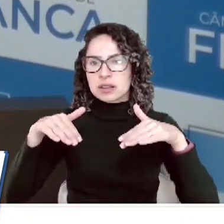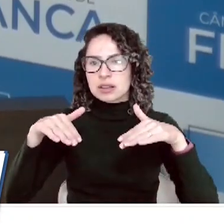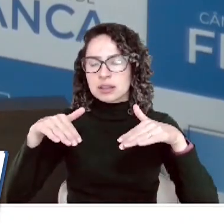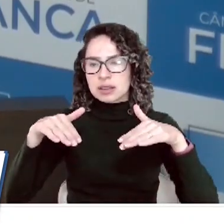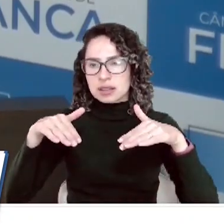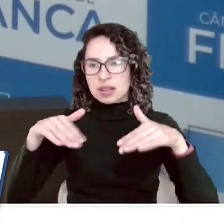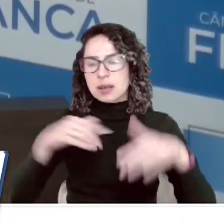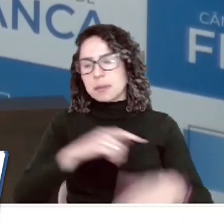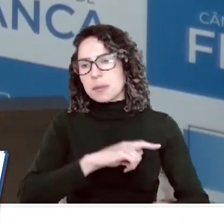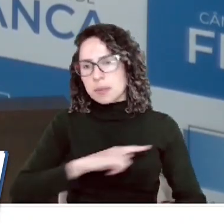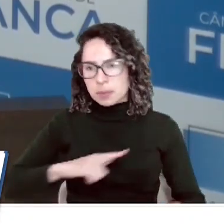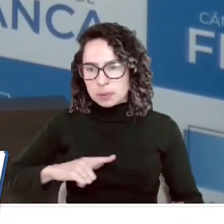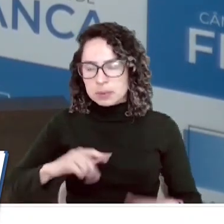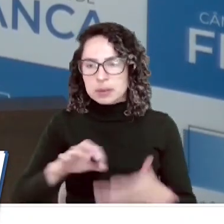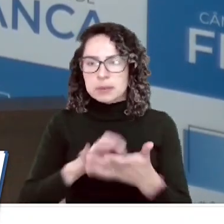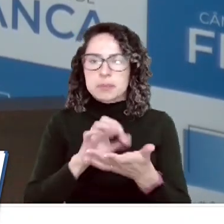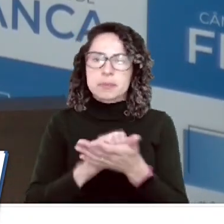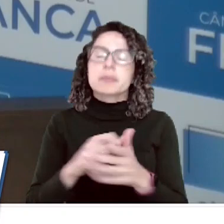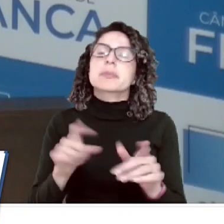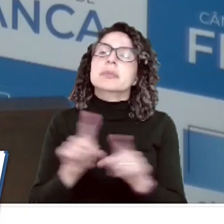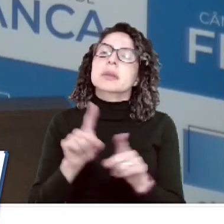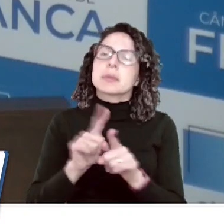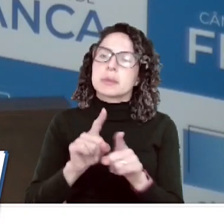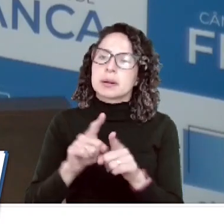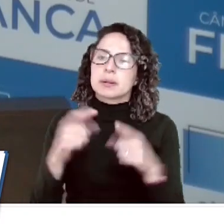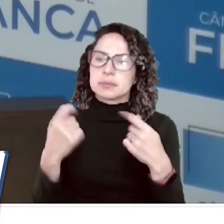audiências públicas e tem que também fazer